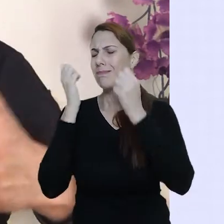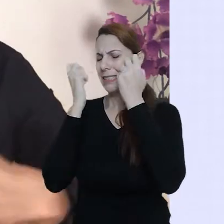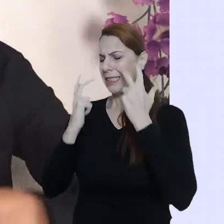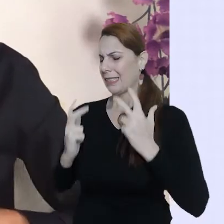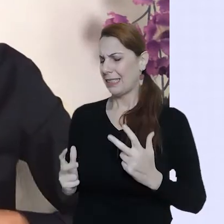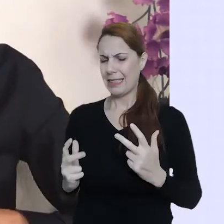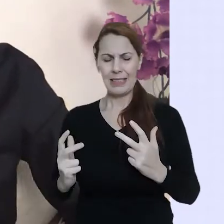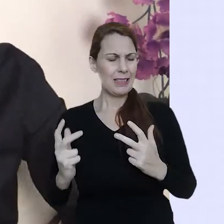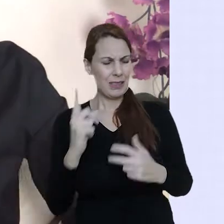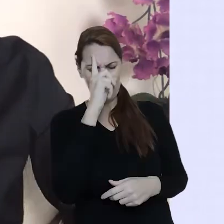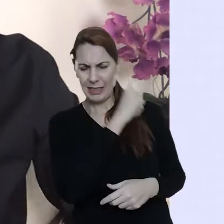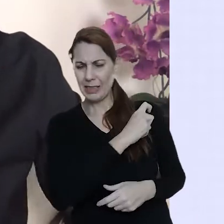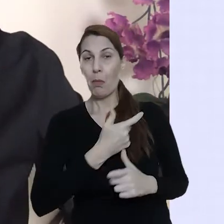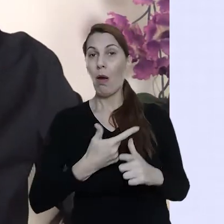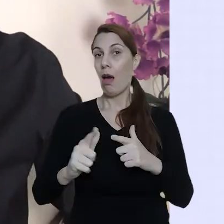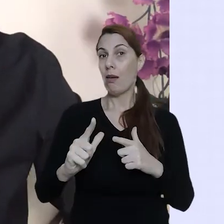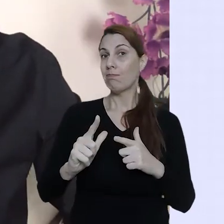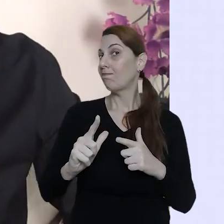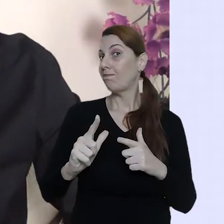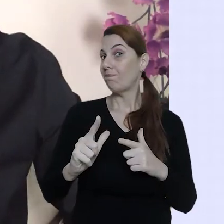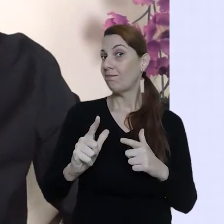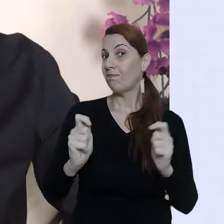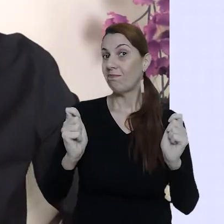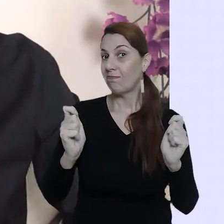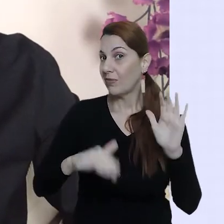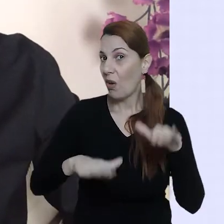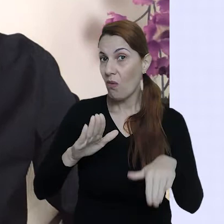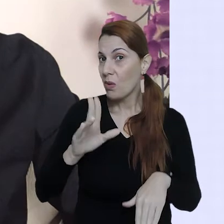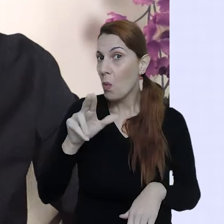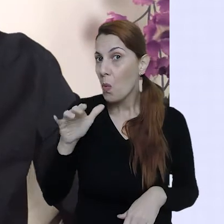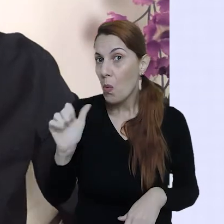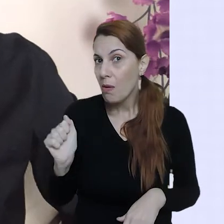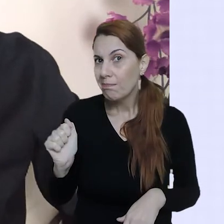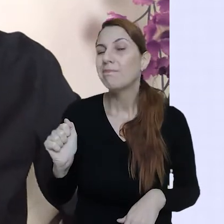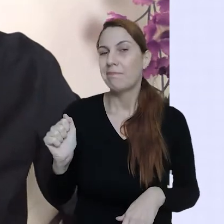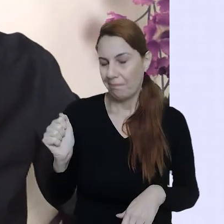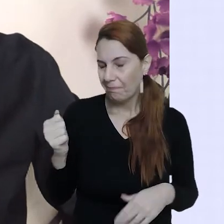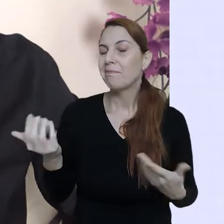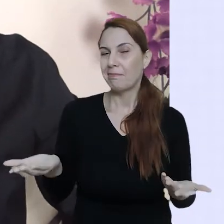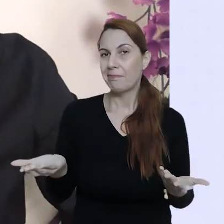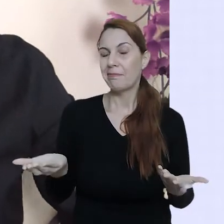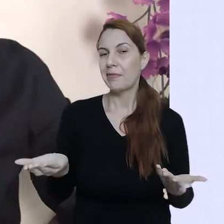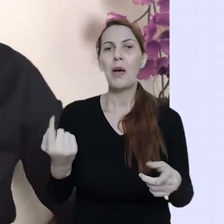numa situação de estresse ou de confronto? Possivelmente você não teve.